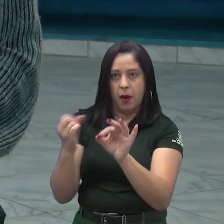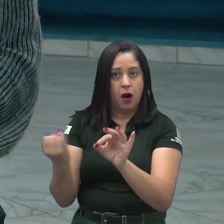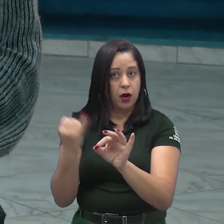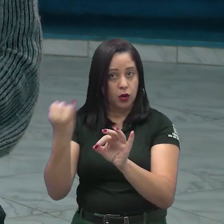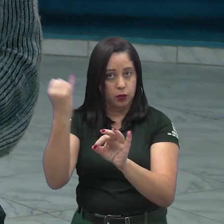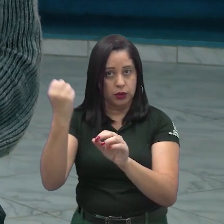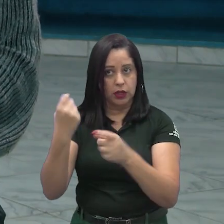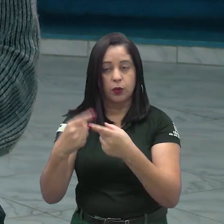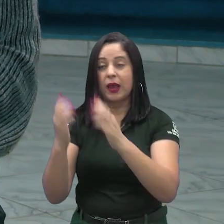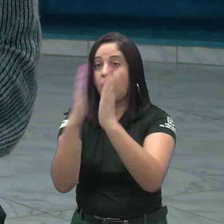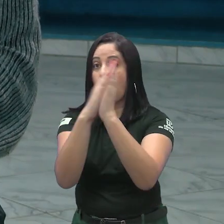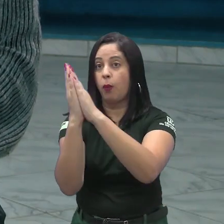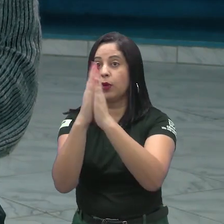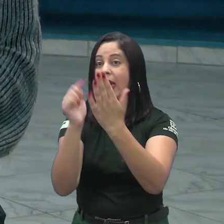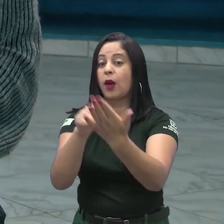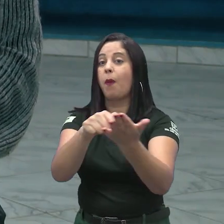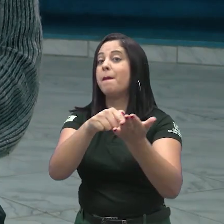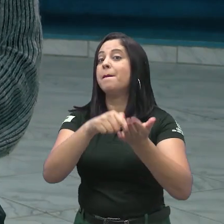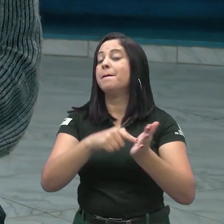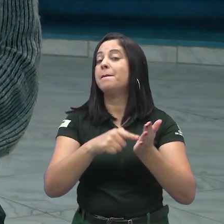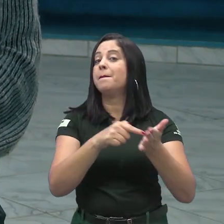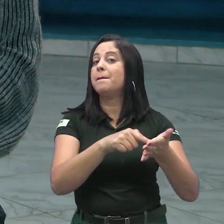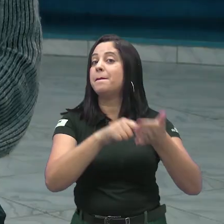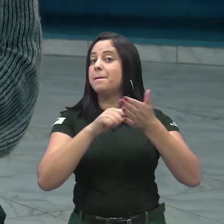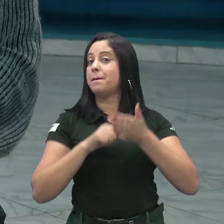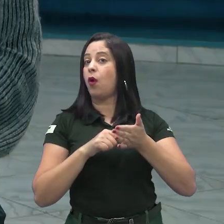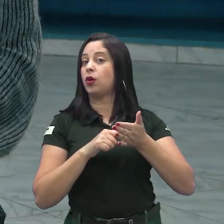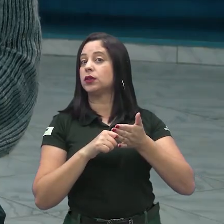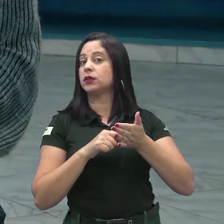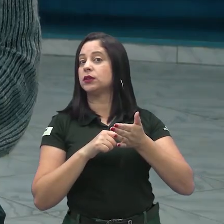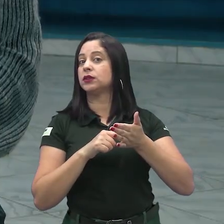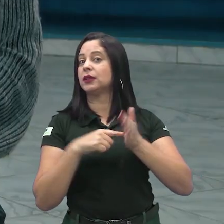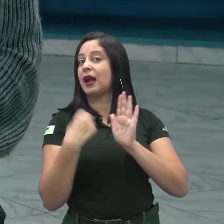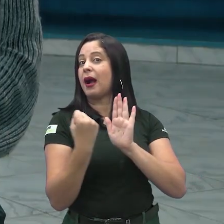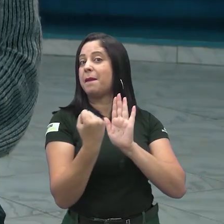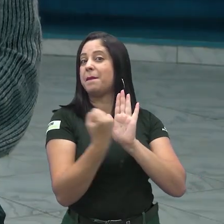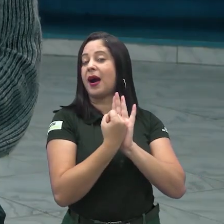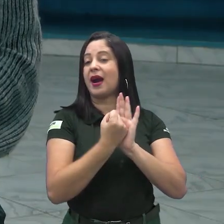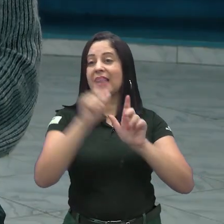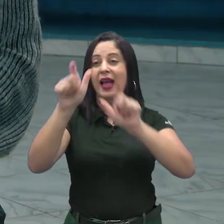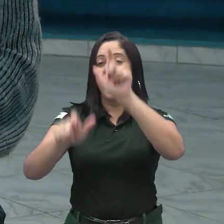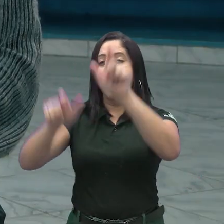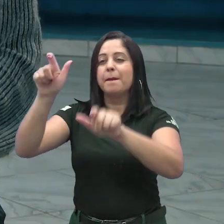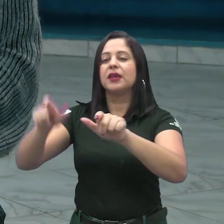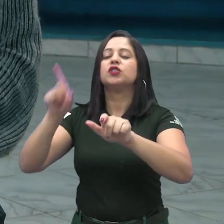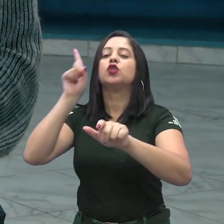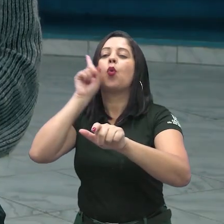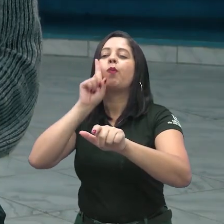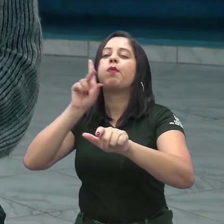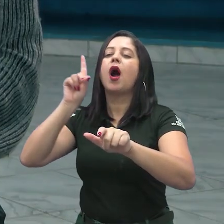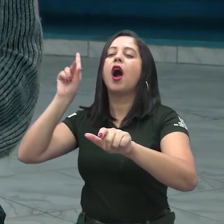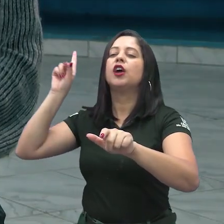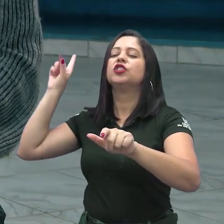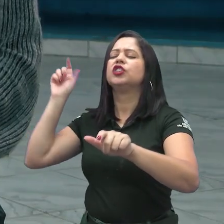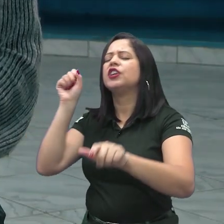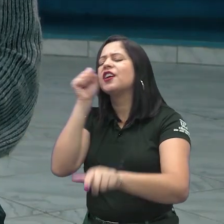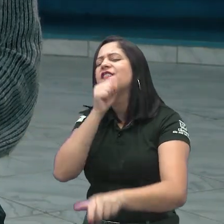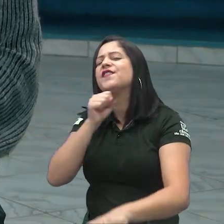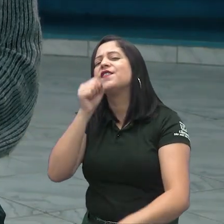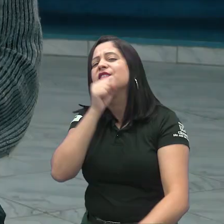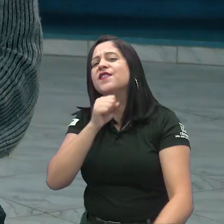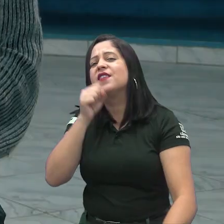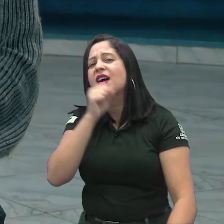Que os bonecos, o que eles trazem para nós? Os bonecos eles trazem um símbolo daquelas pessoas mais antigas, dos